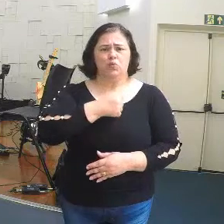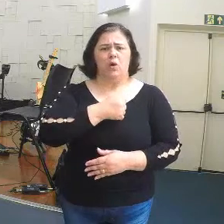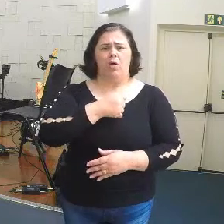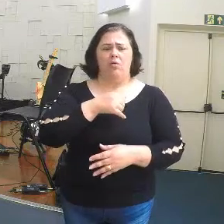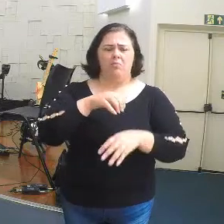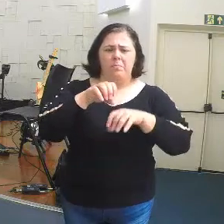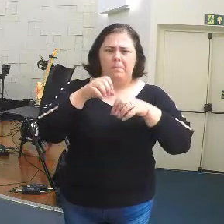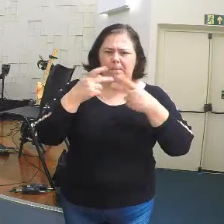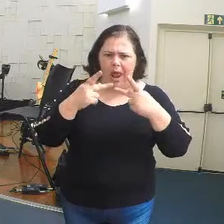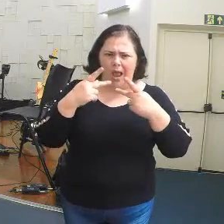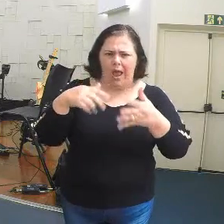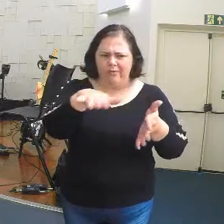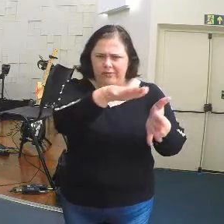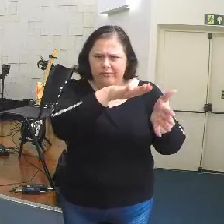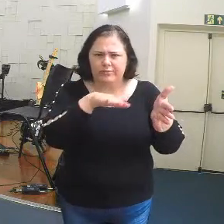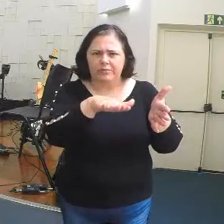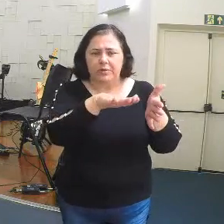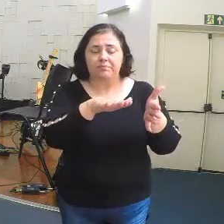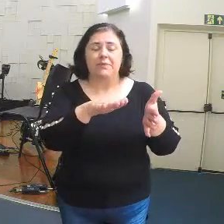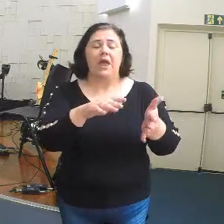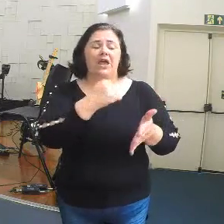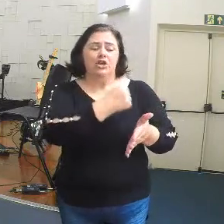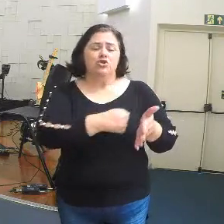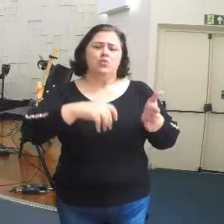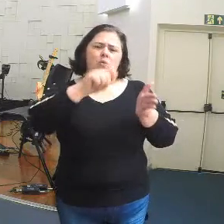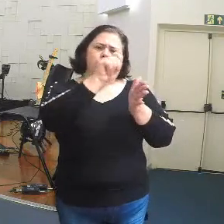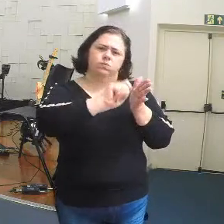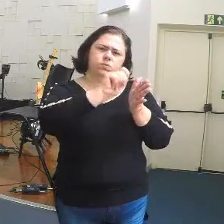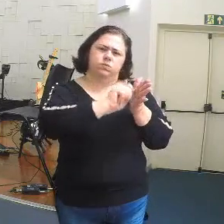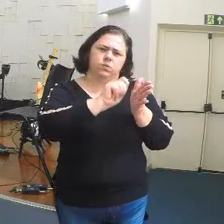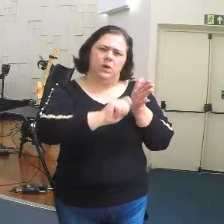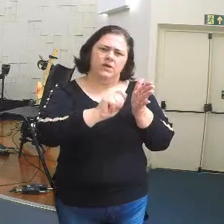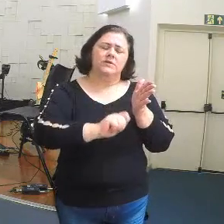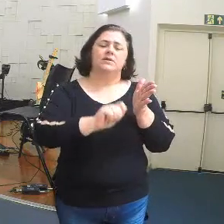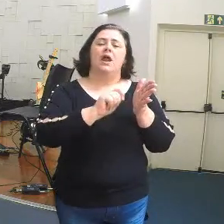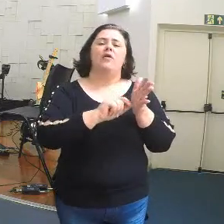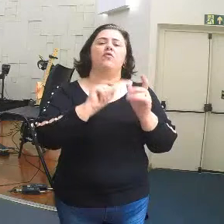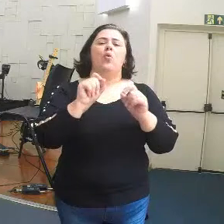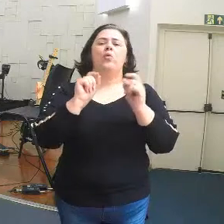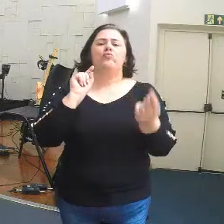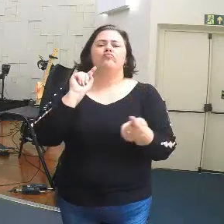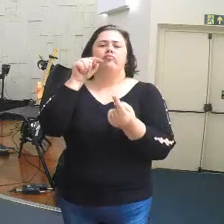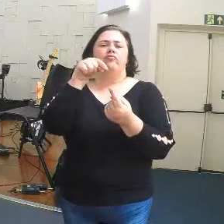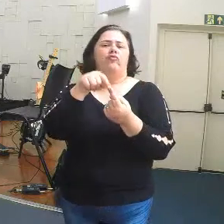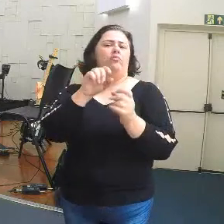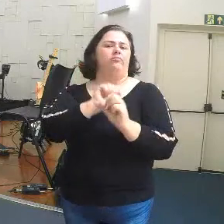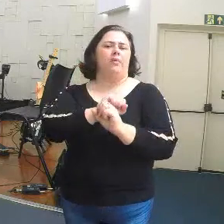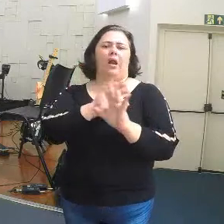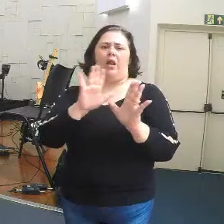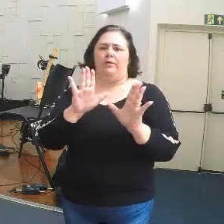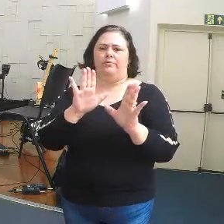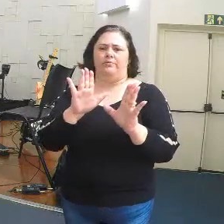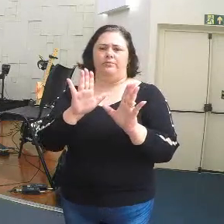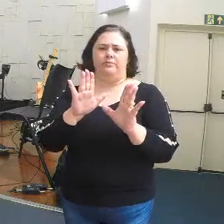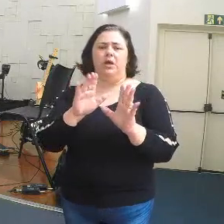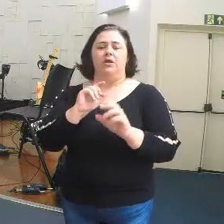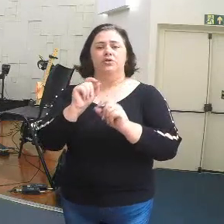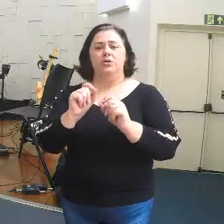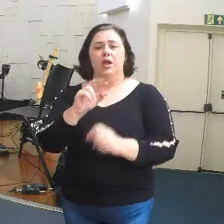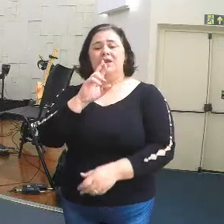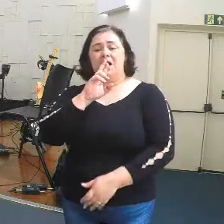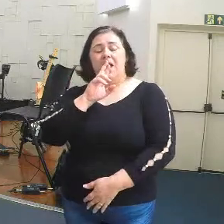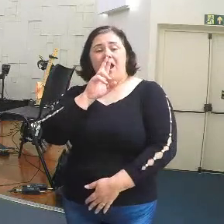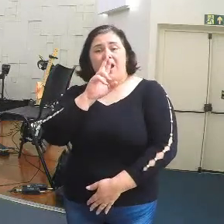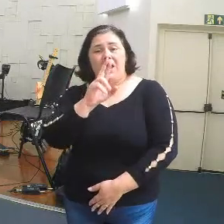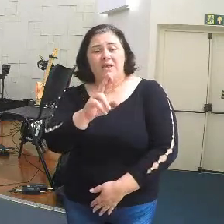E João escreve esta epístola com um objetivo muito claro de responder a